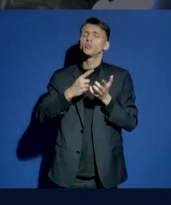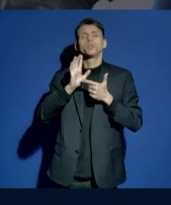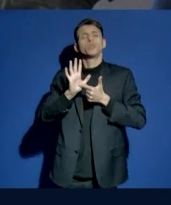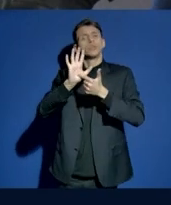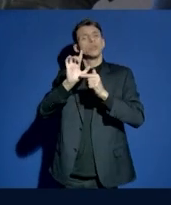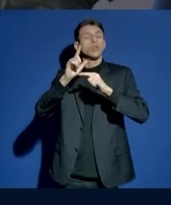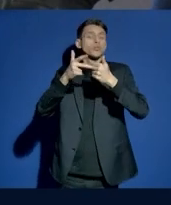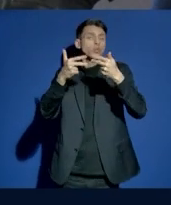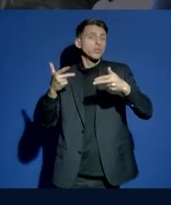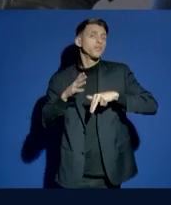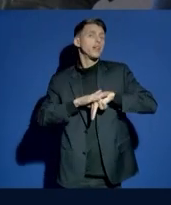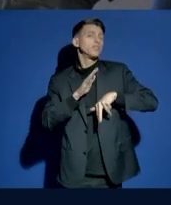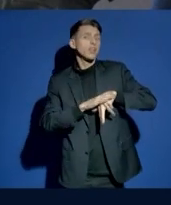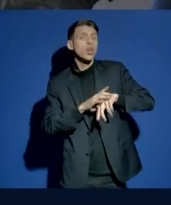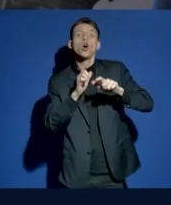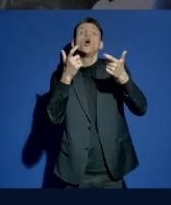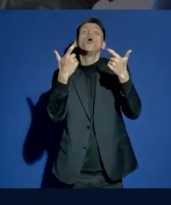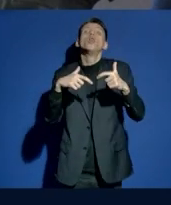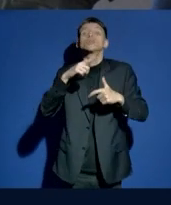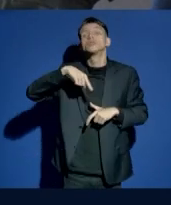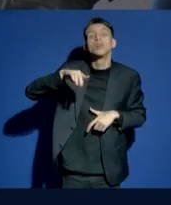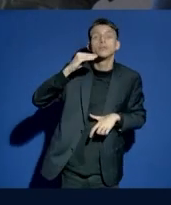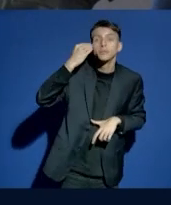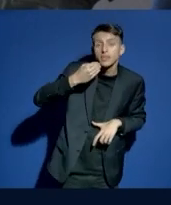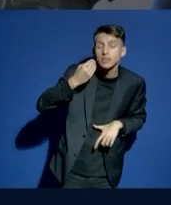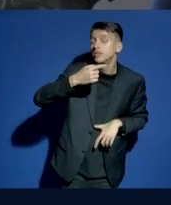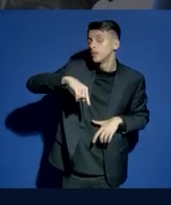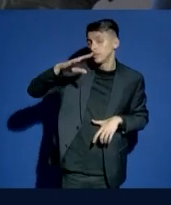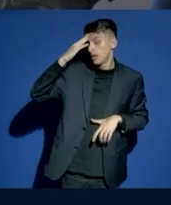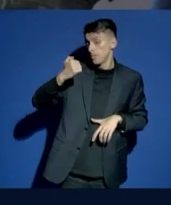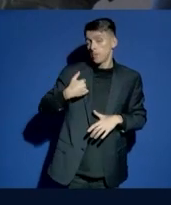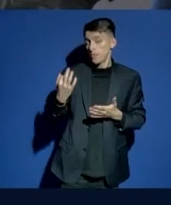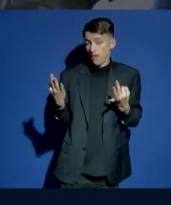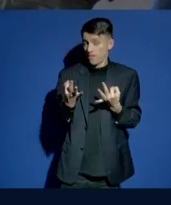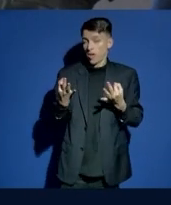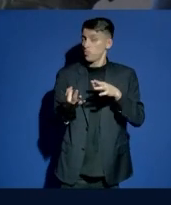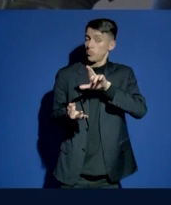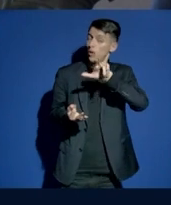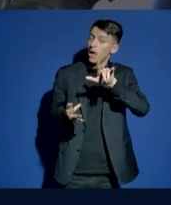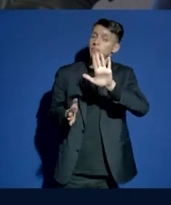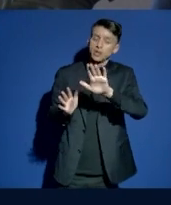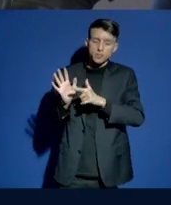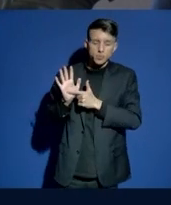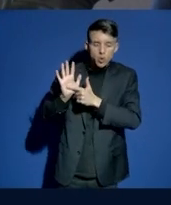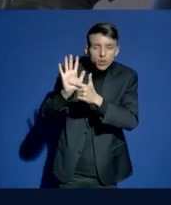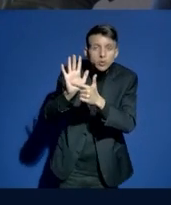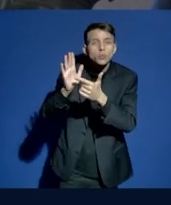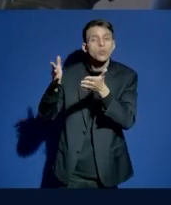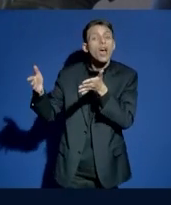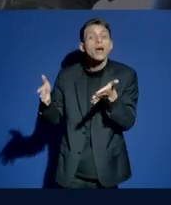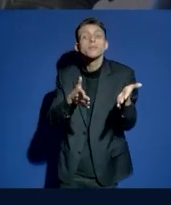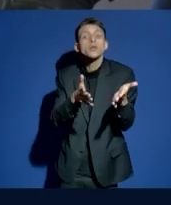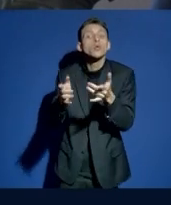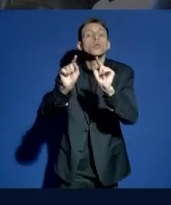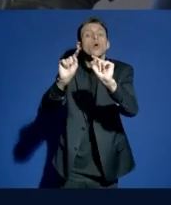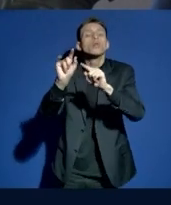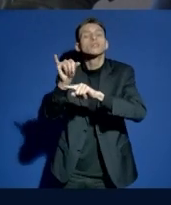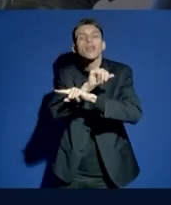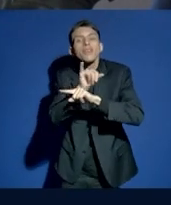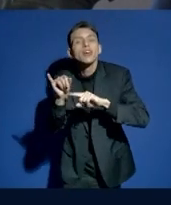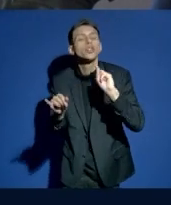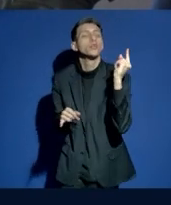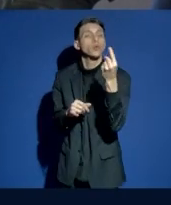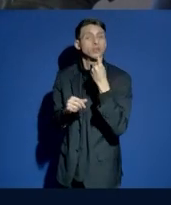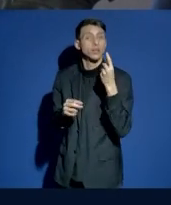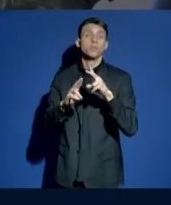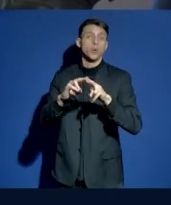que se vai fazer, aonde estamos. Sabemos que não somos perfeitos, mas mostrando o caminho, mostrando para onde nós estamos querendo chegar. Porque a questão